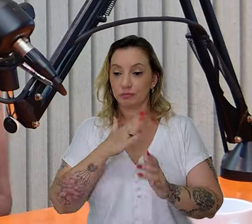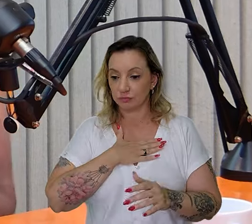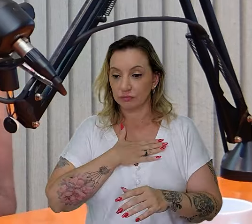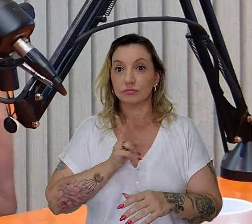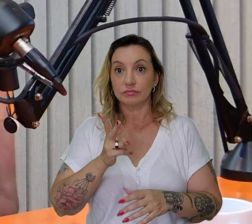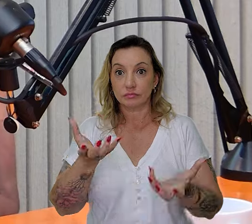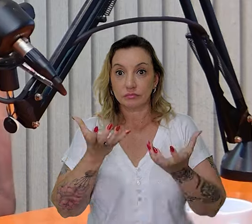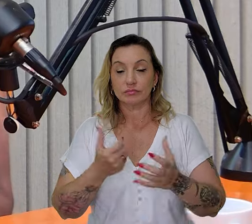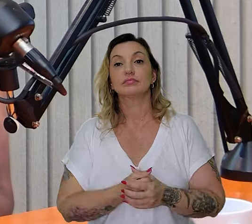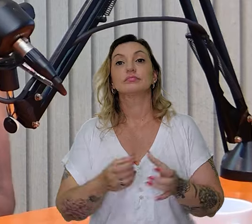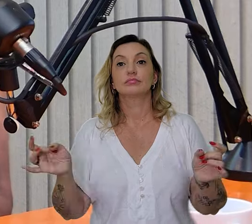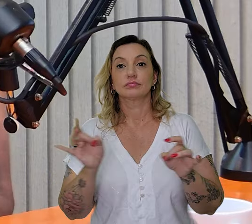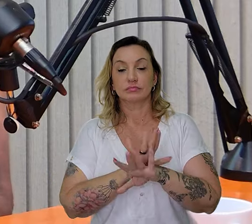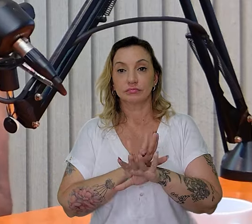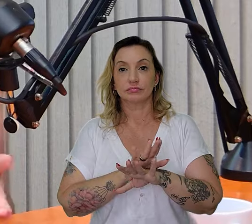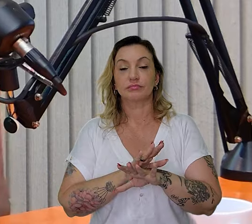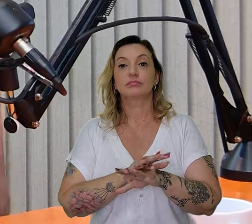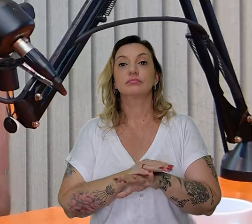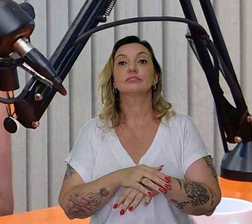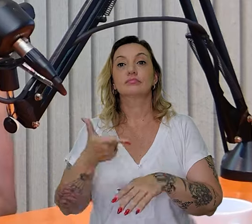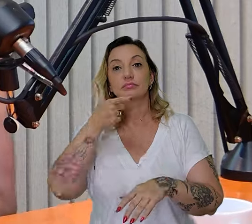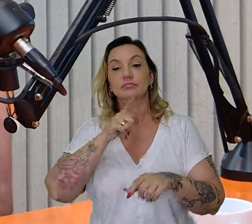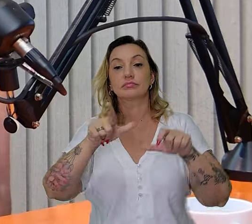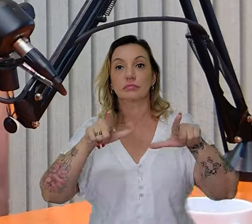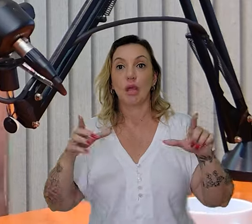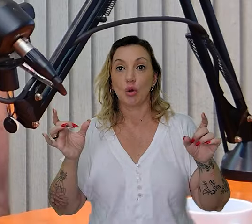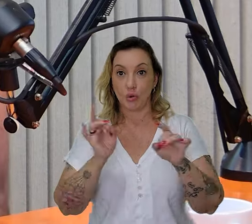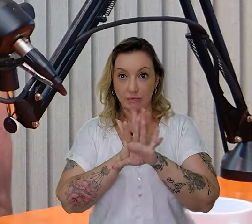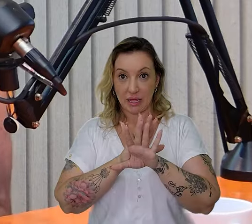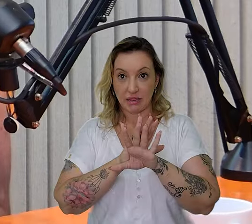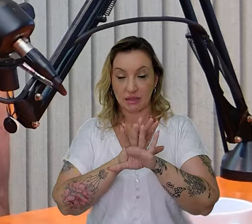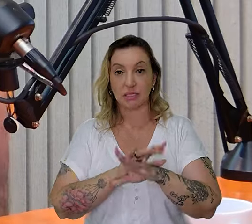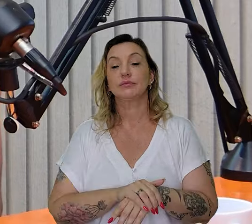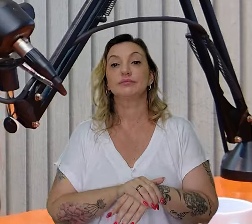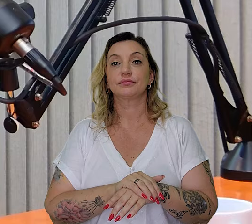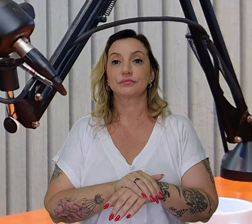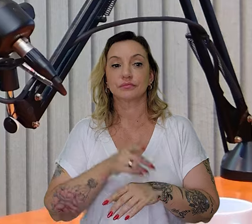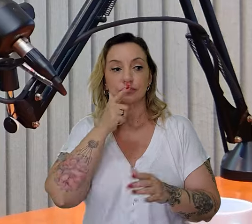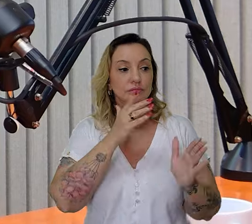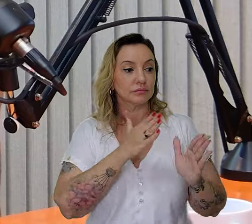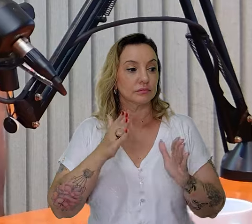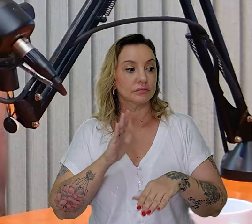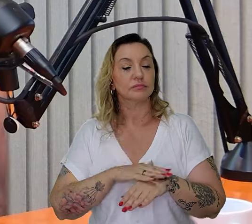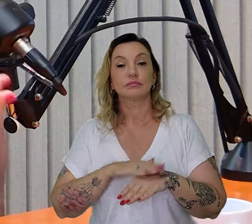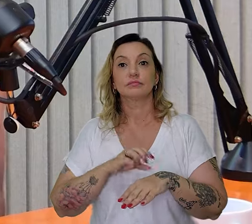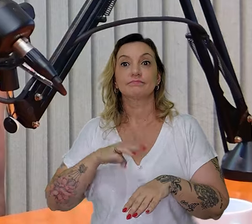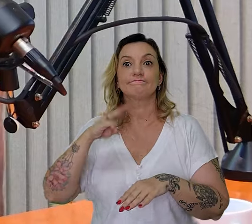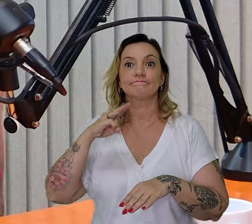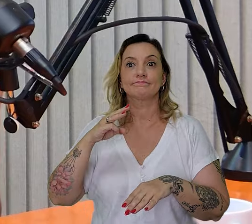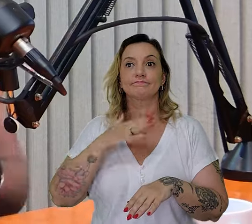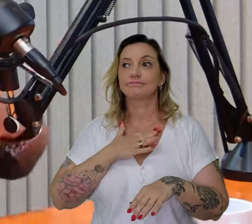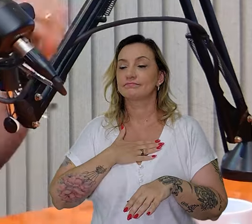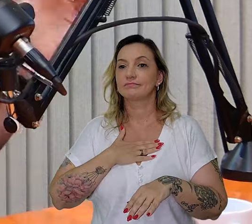bacharelado E aí você tem uma graduação completa Então você consegue ir fazendo quando eu fiz o meu Masters eu sempre quis fazer um programa na fsei porque para quem